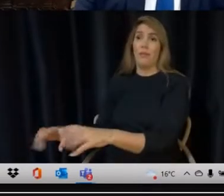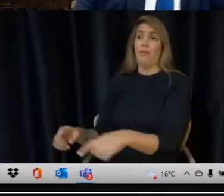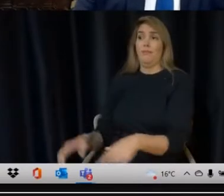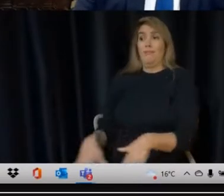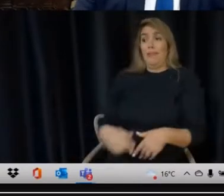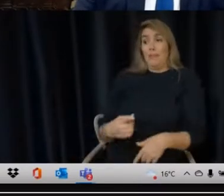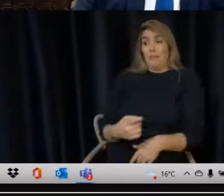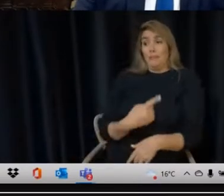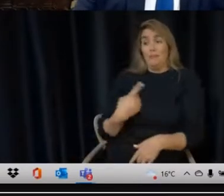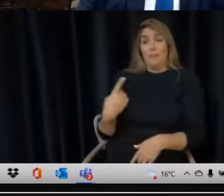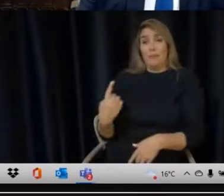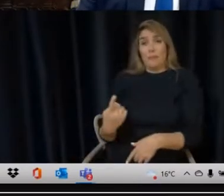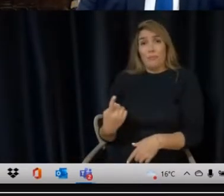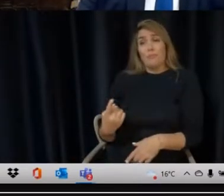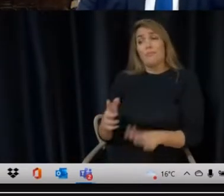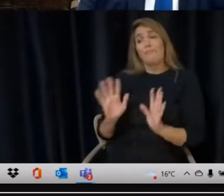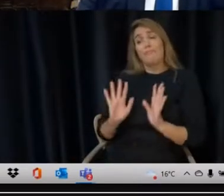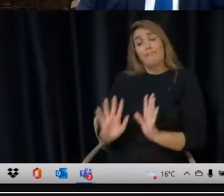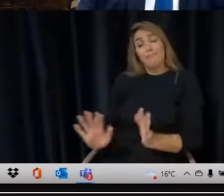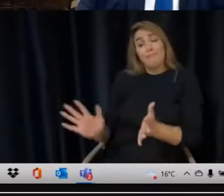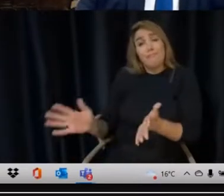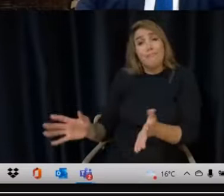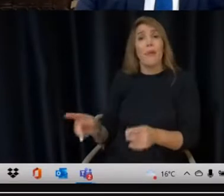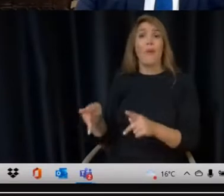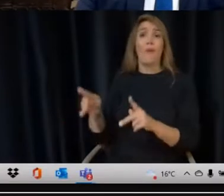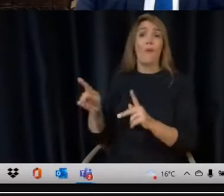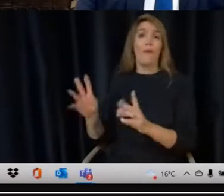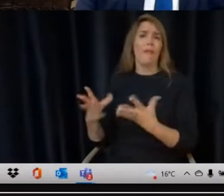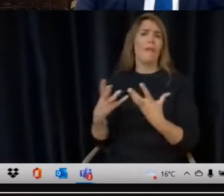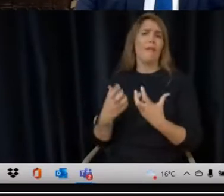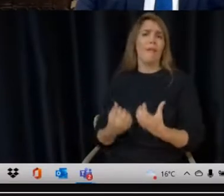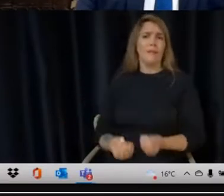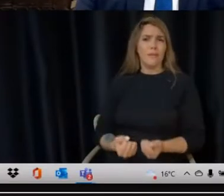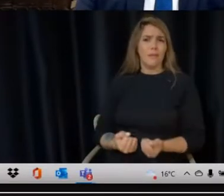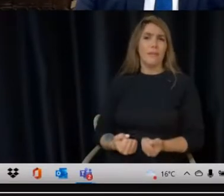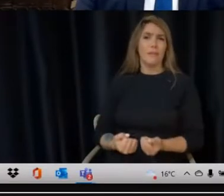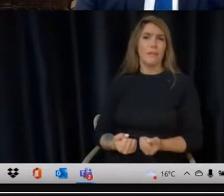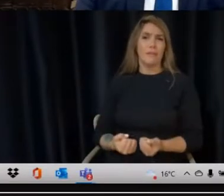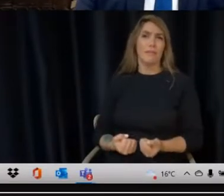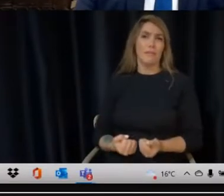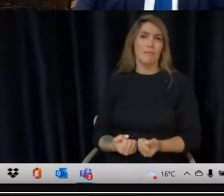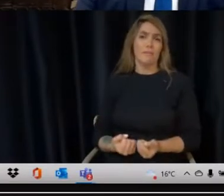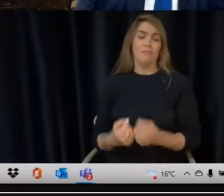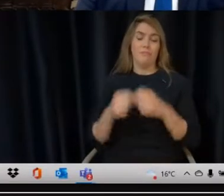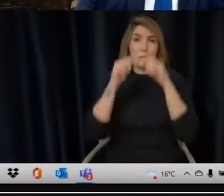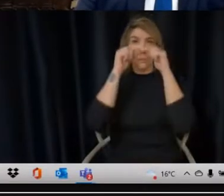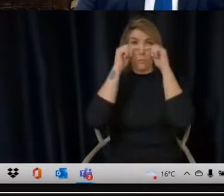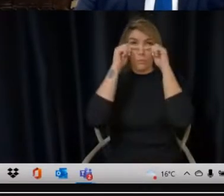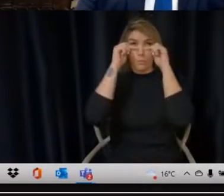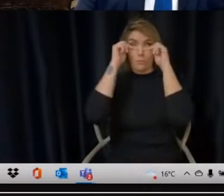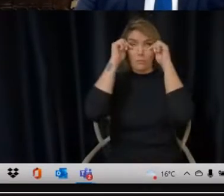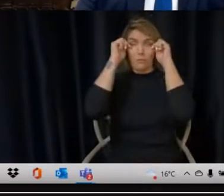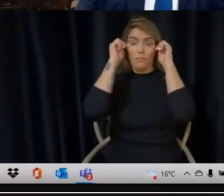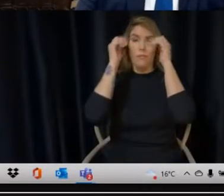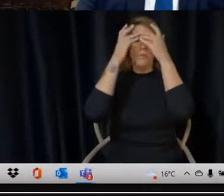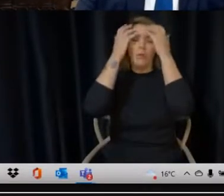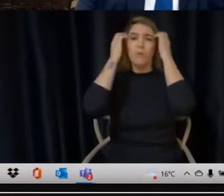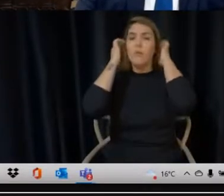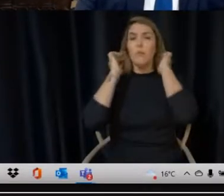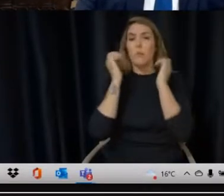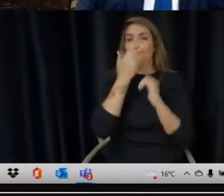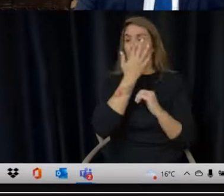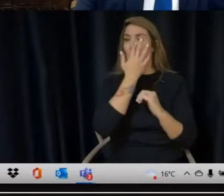maior, até a gente explicar, a gente está mediante a legislação, tem um parente que autorizou, mas até a gente explicar que